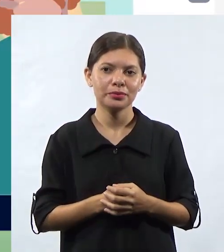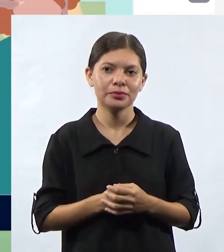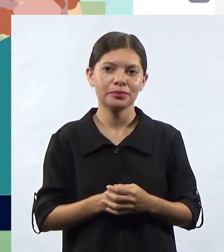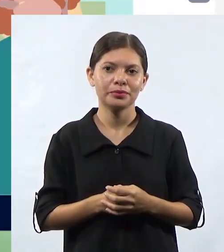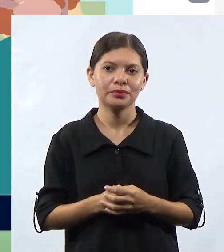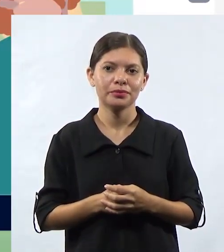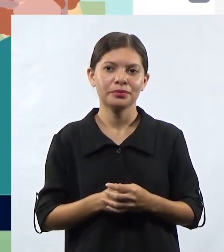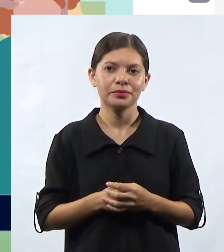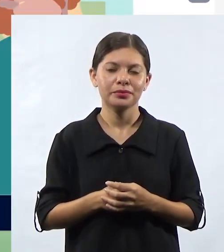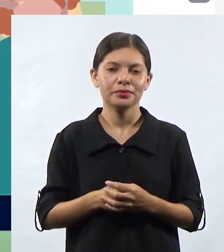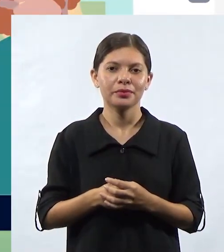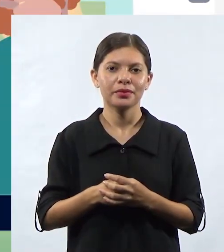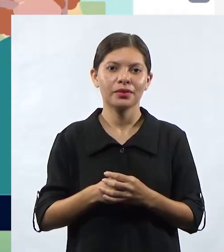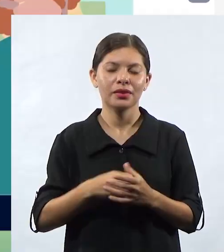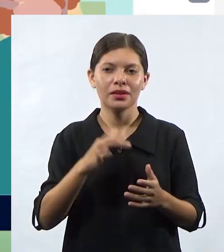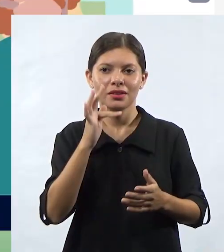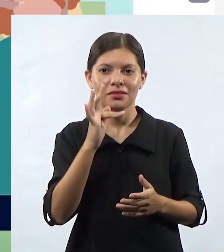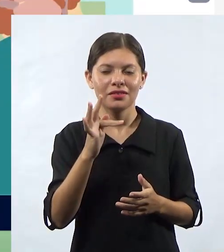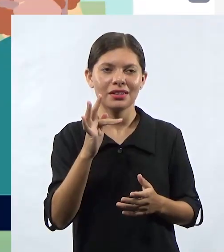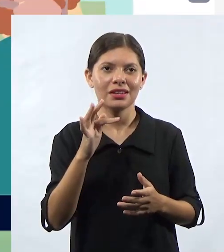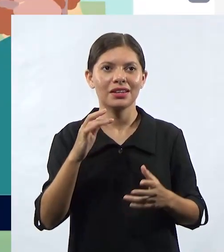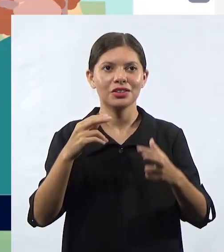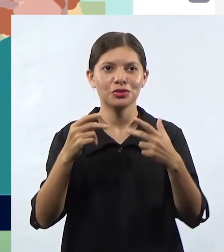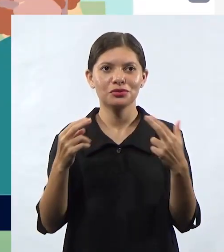Alguns dizem, né? Eu chamo de João Matar.